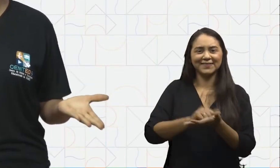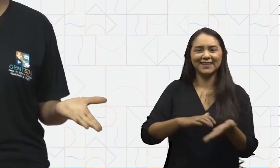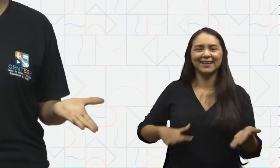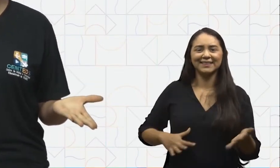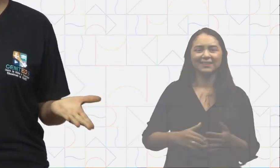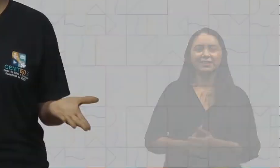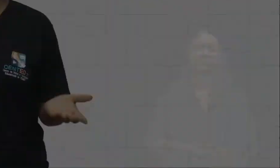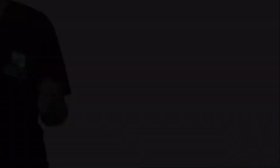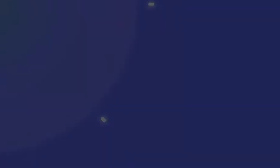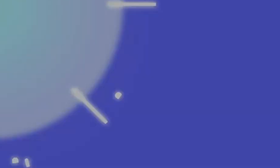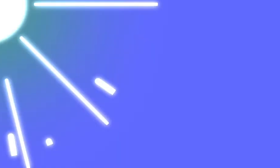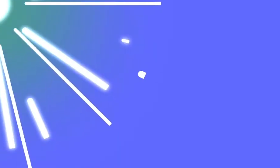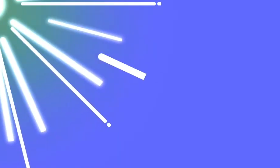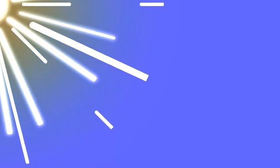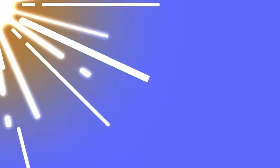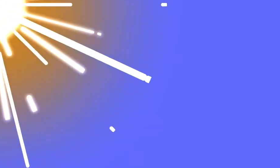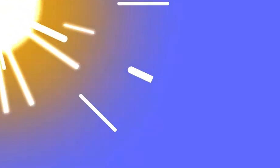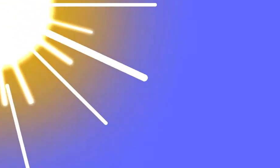na hora da atividade.